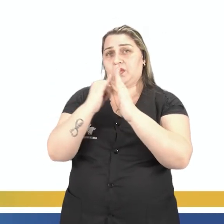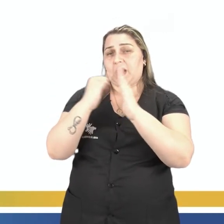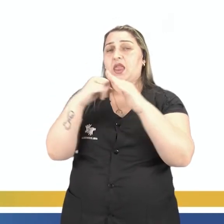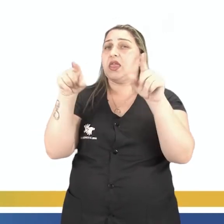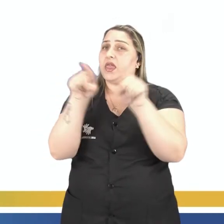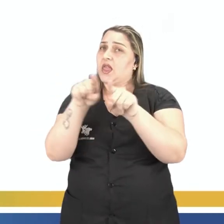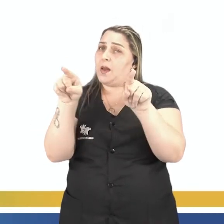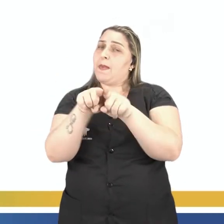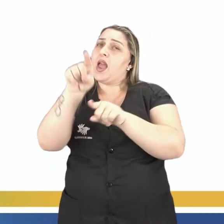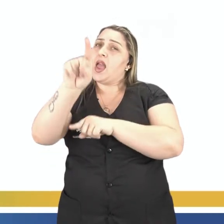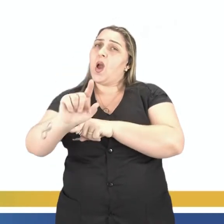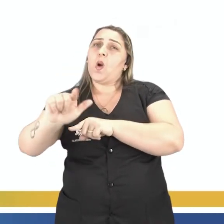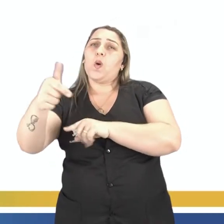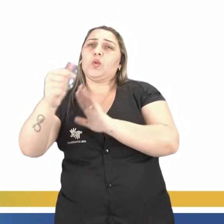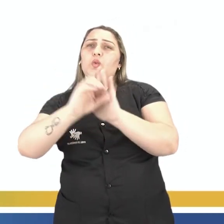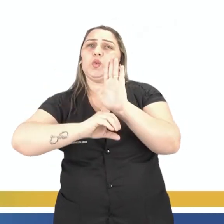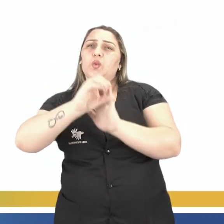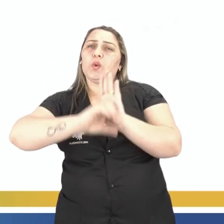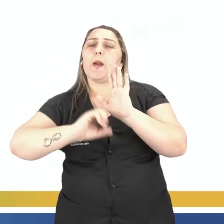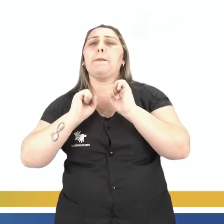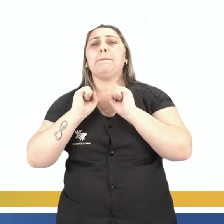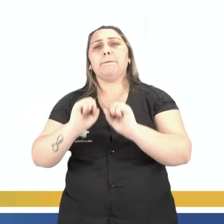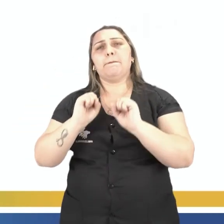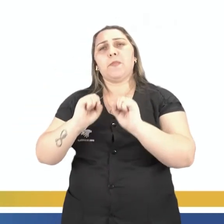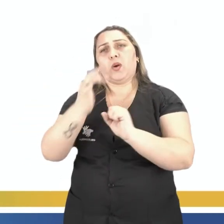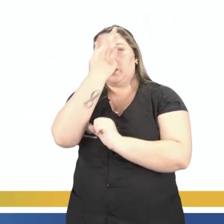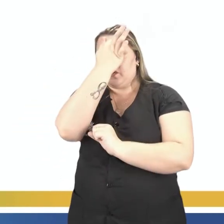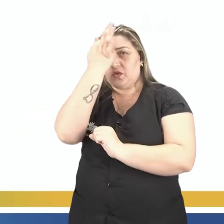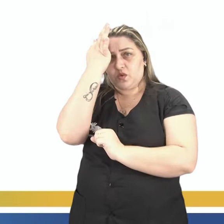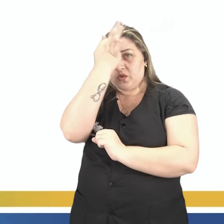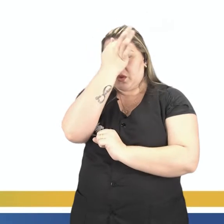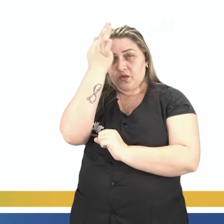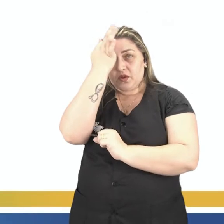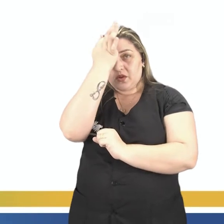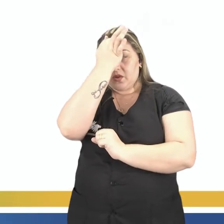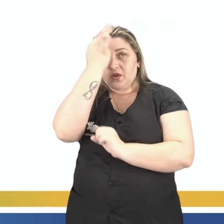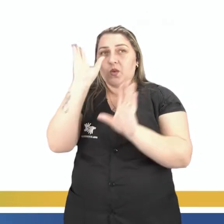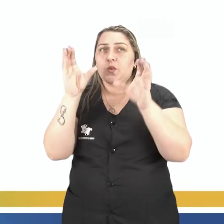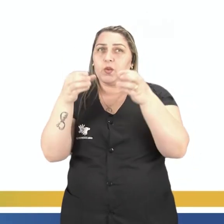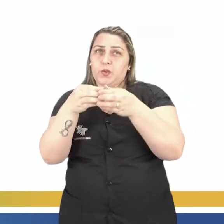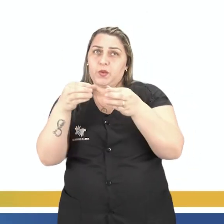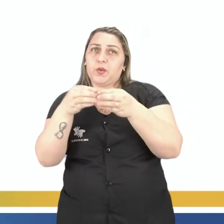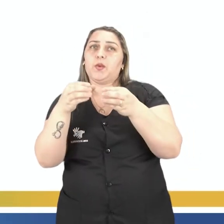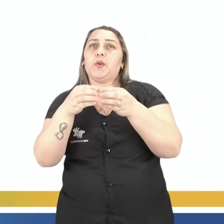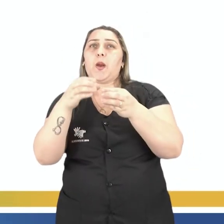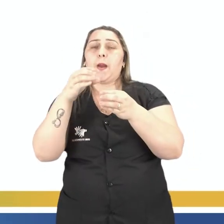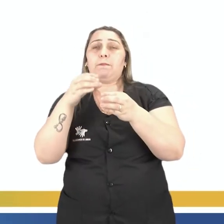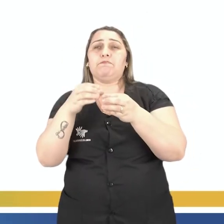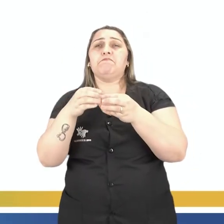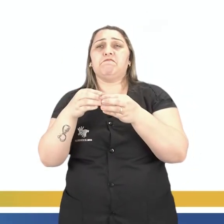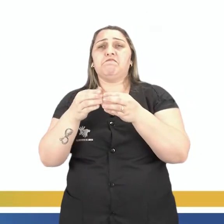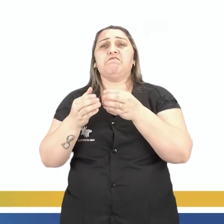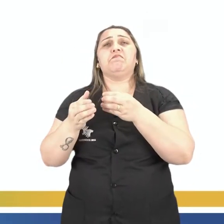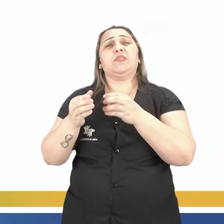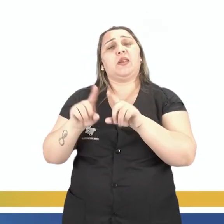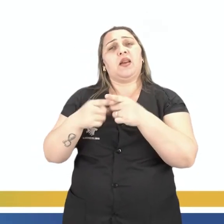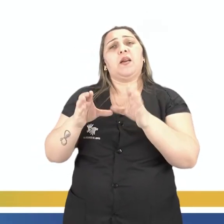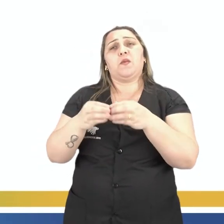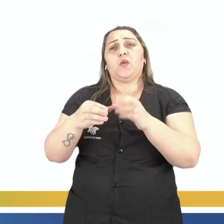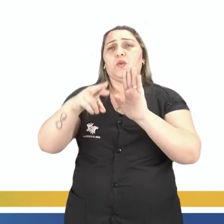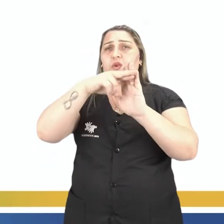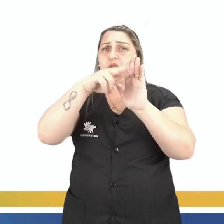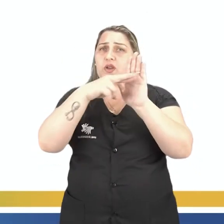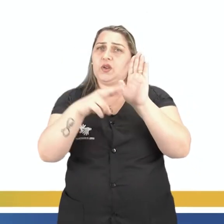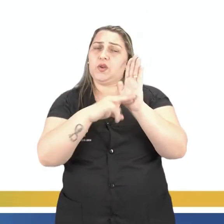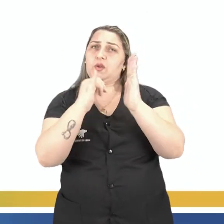aqui também é outro conceito que nós podemos dar de filosofia. Filosofia é um conjunto de princípios, mas também é um conjunto de regras